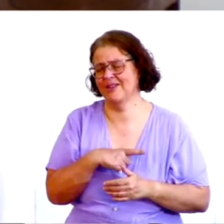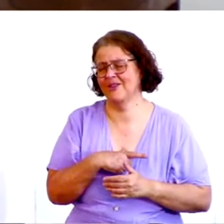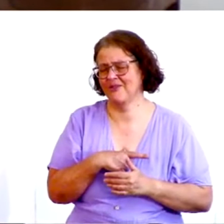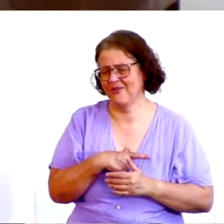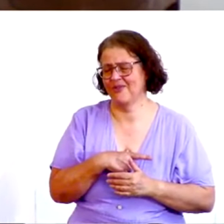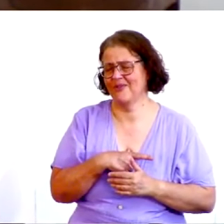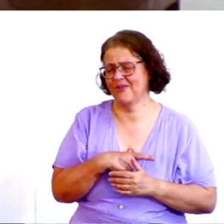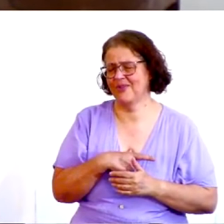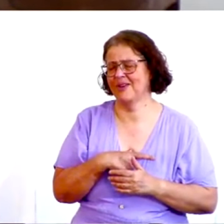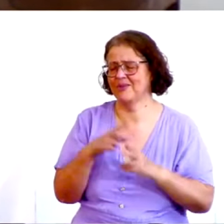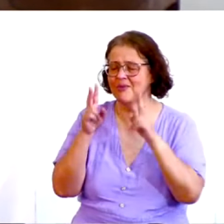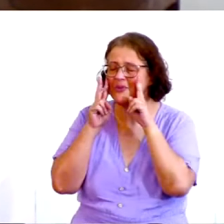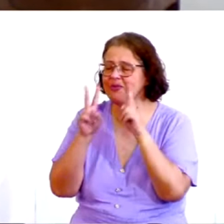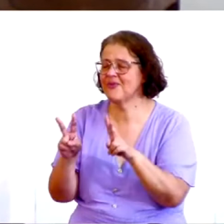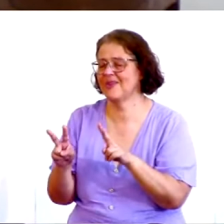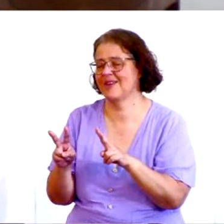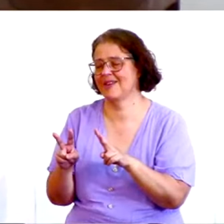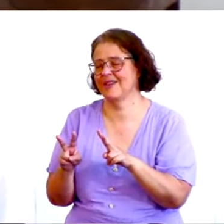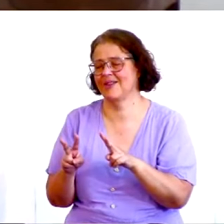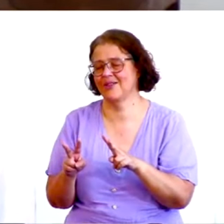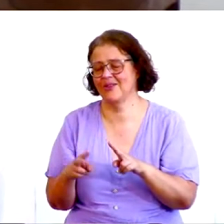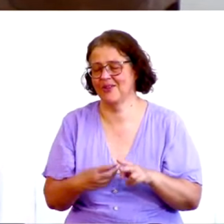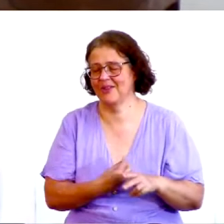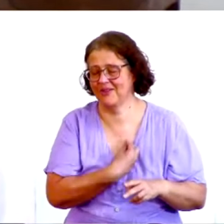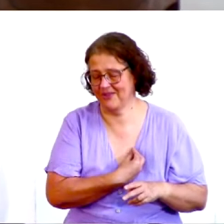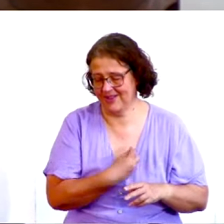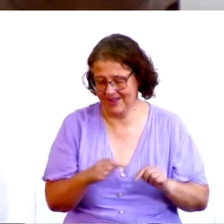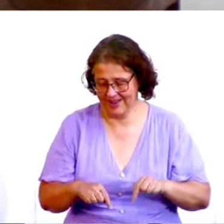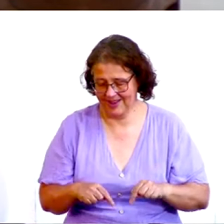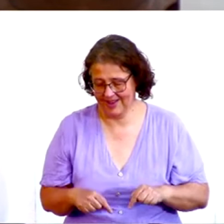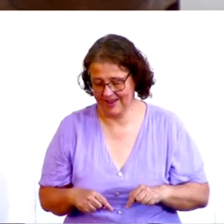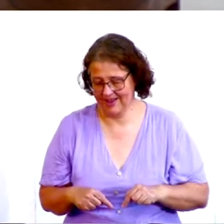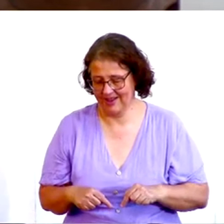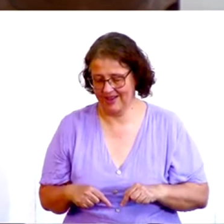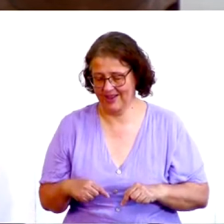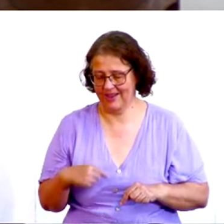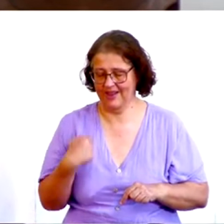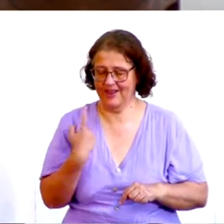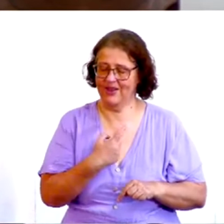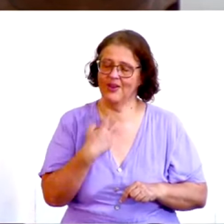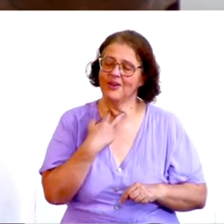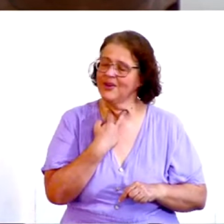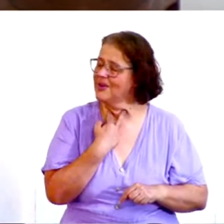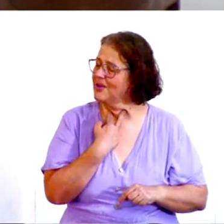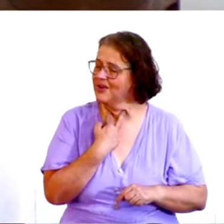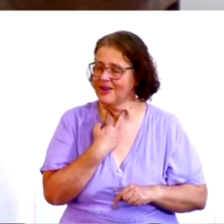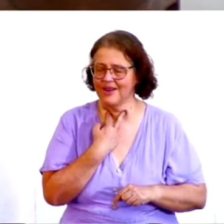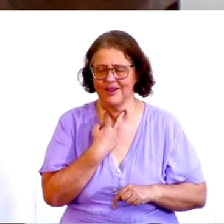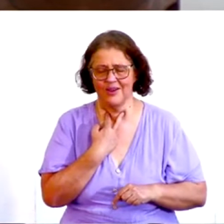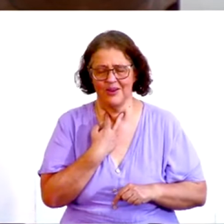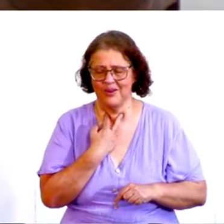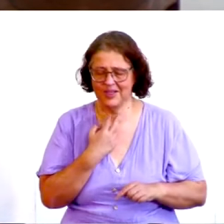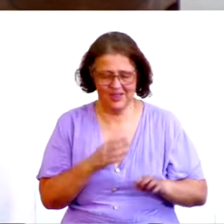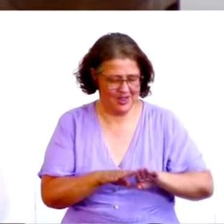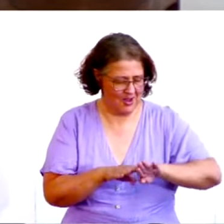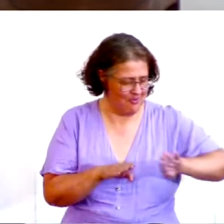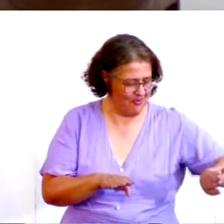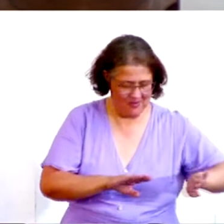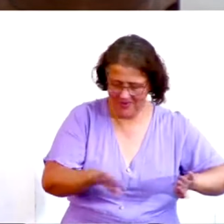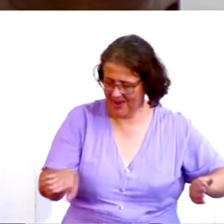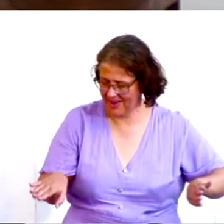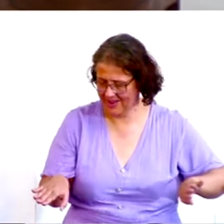isso aos nossos dias que temos um pai eterno que não somos estamos deixados à margem mas que o Senhor